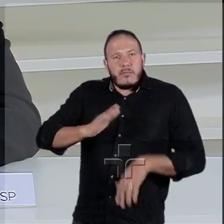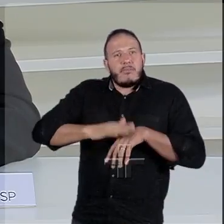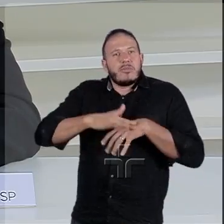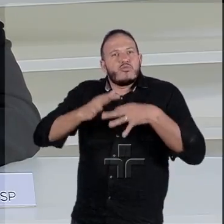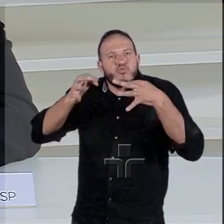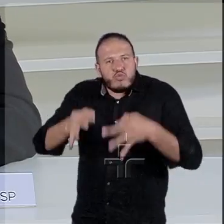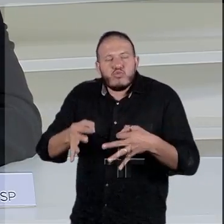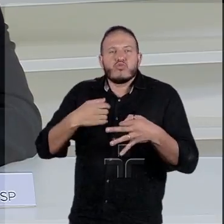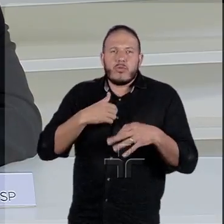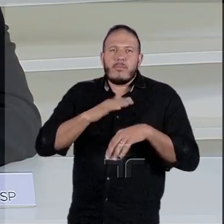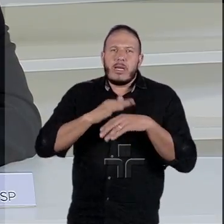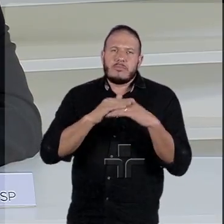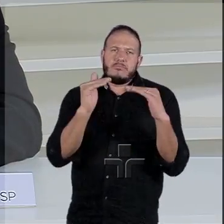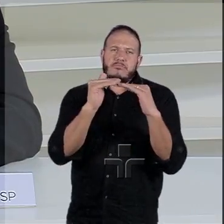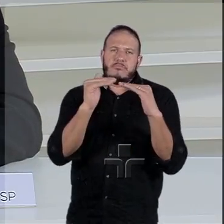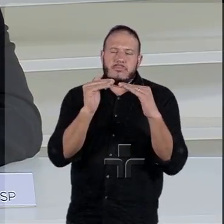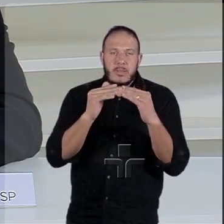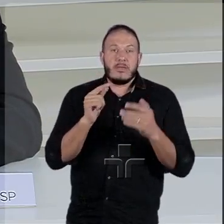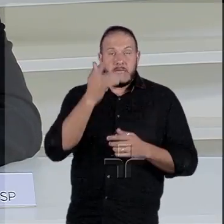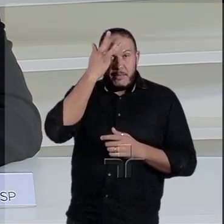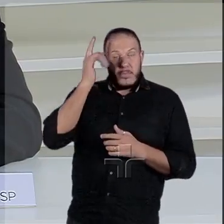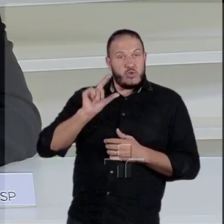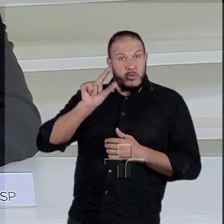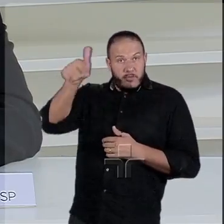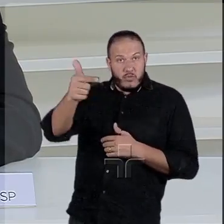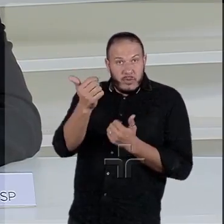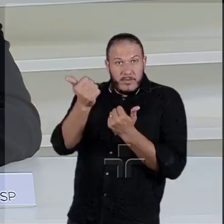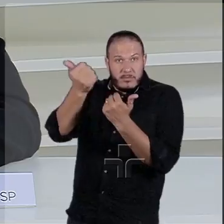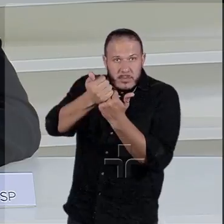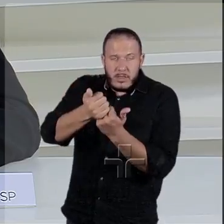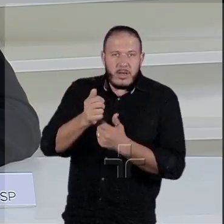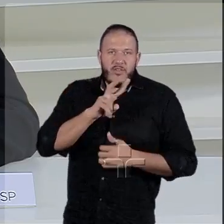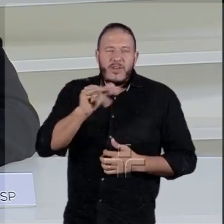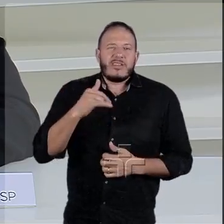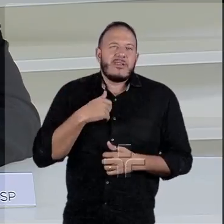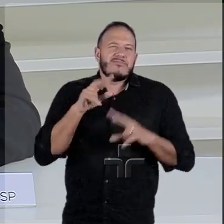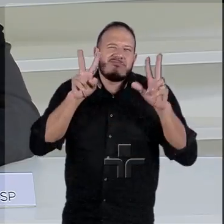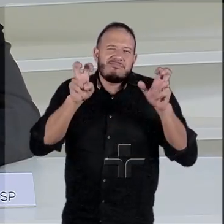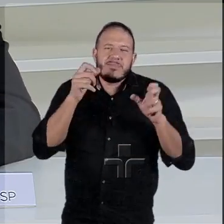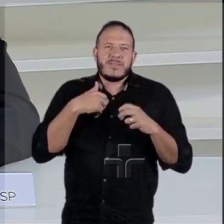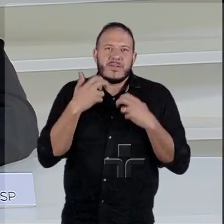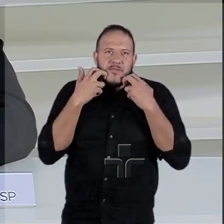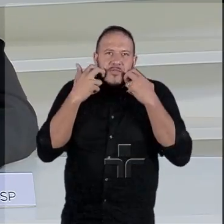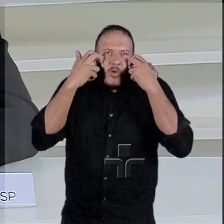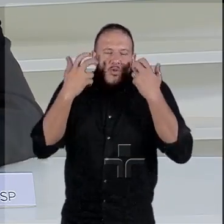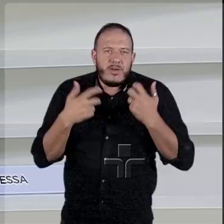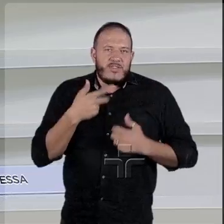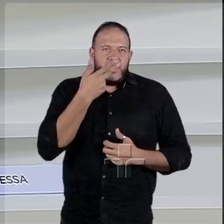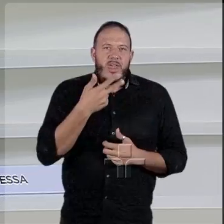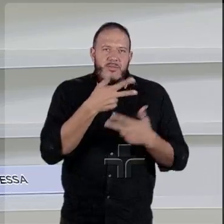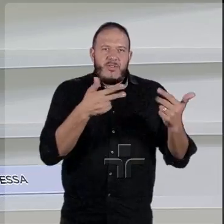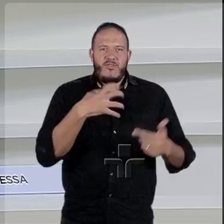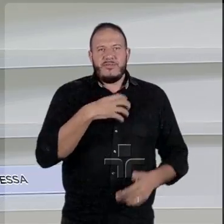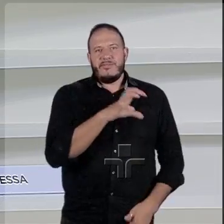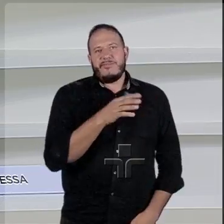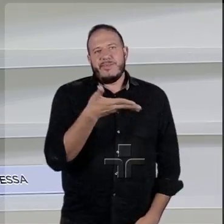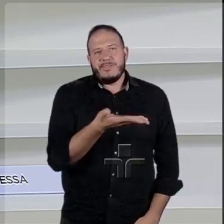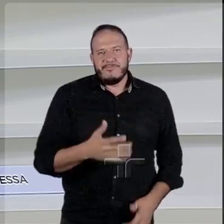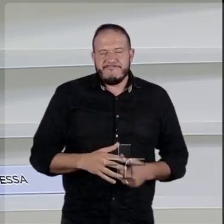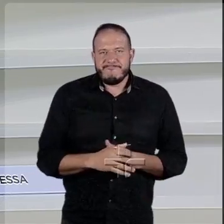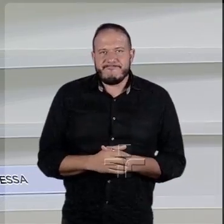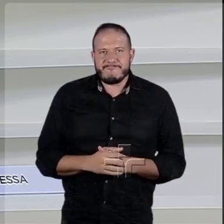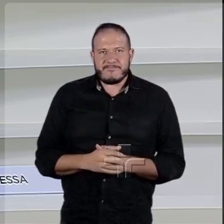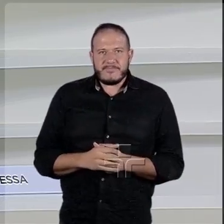adequado. Aquele que te suceder no futuro não vai ter a vergonha assim de falar um descalabro desse. Ming, eu acho